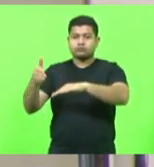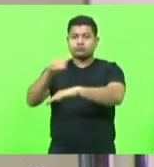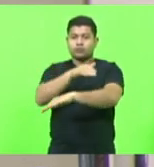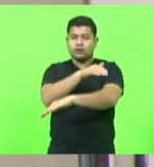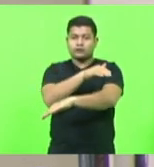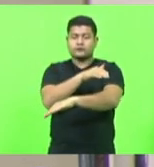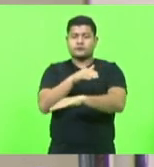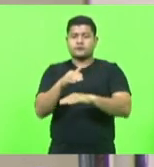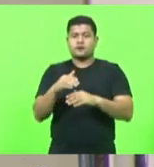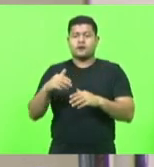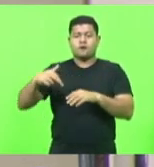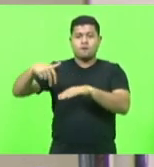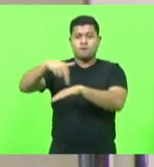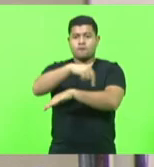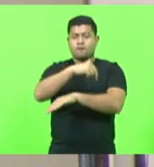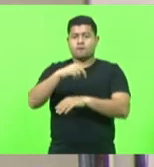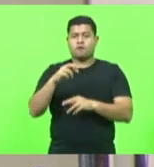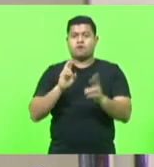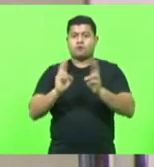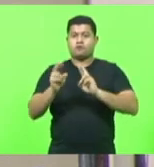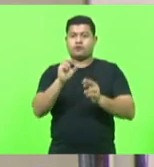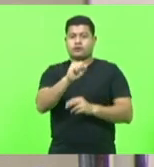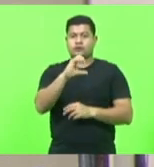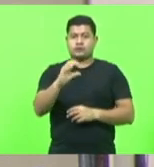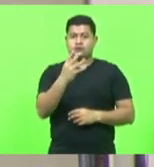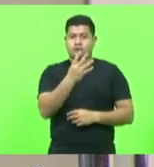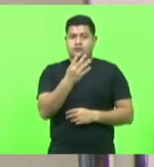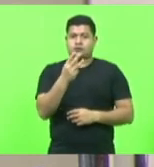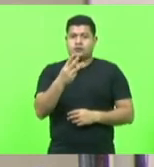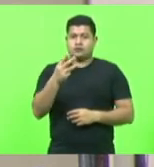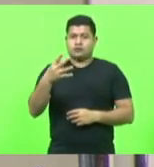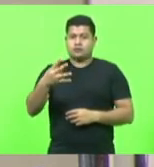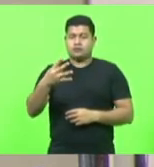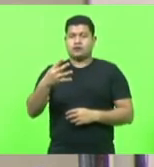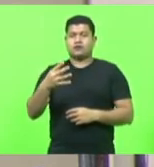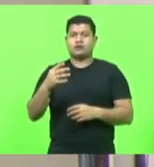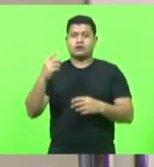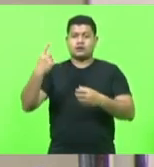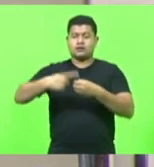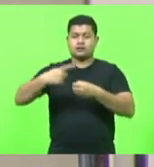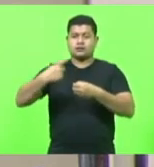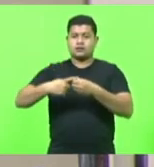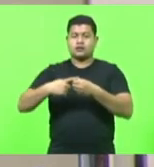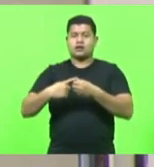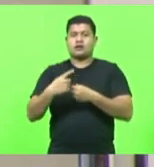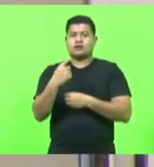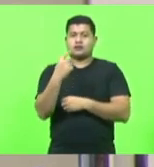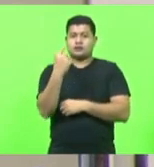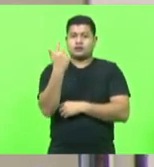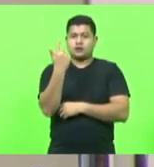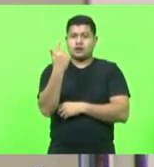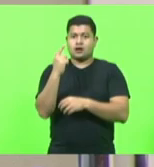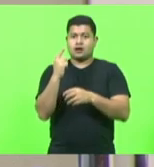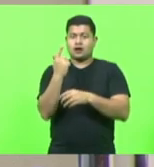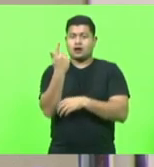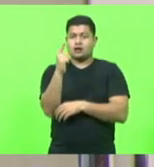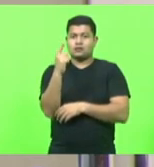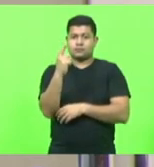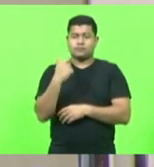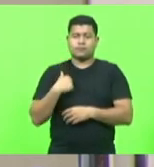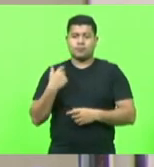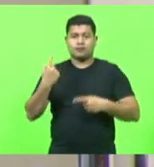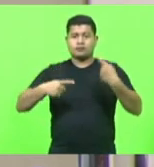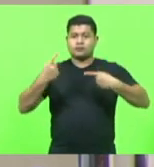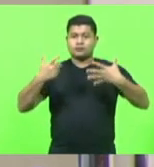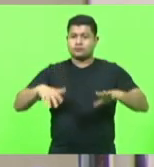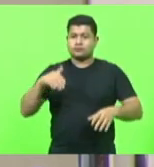SC 434, bairro Encantada, na cidade de Garopaba, em discussão. Não havendo quem queira discutir, em votação,